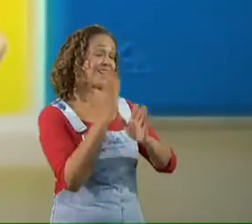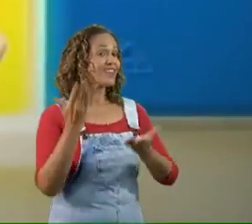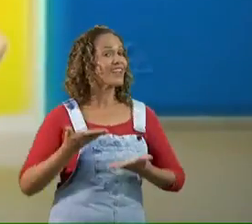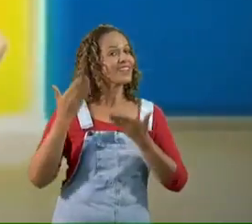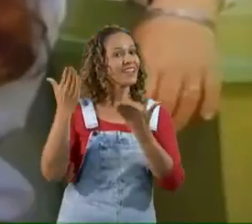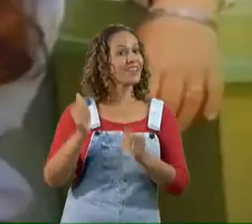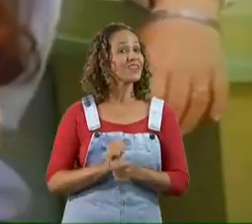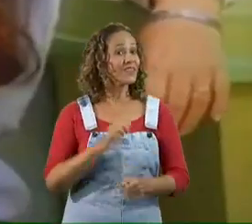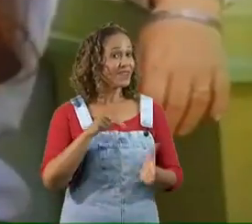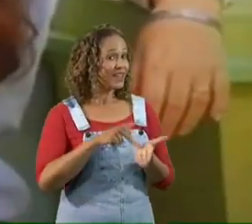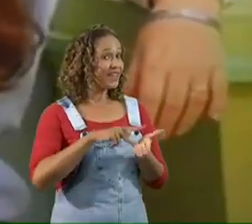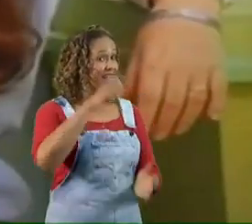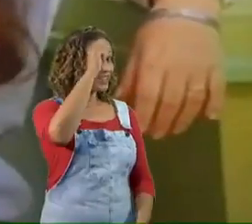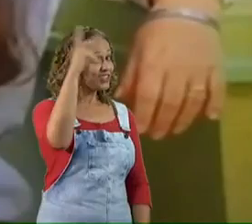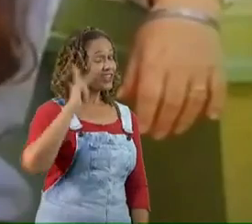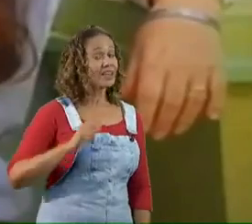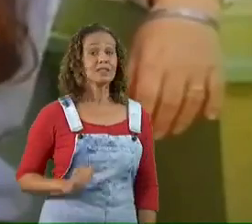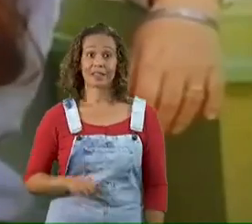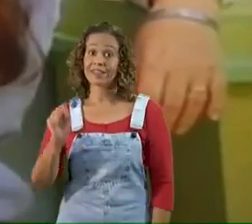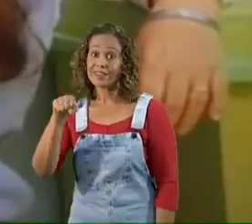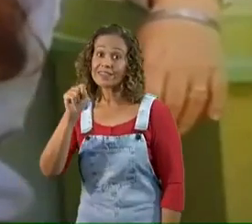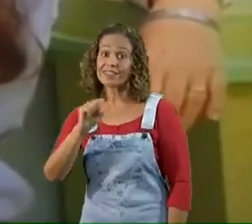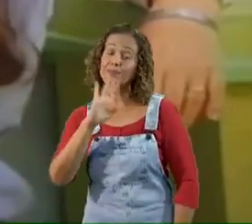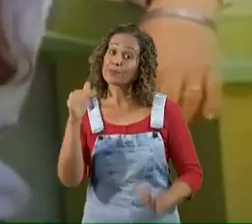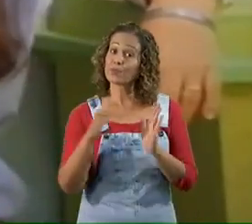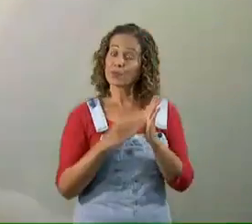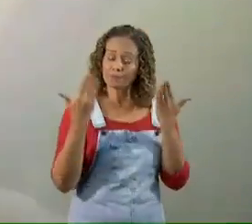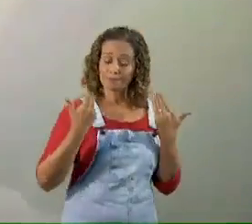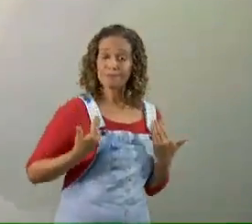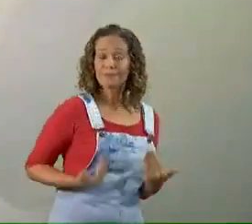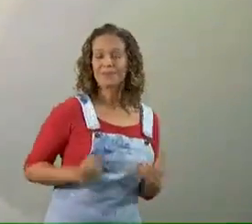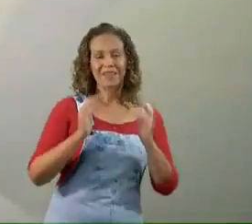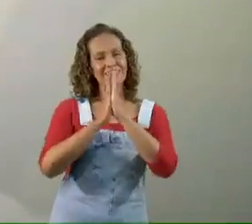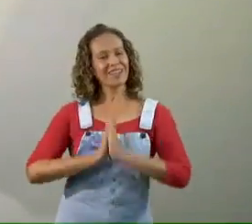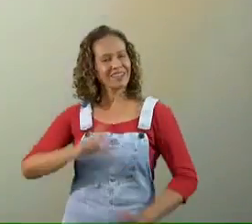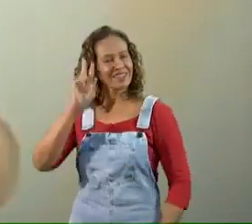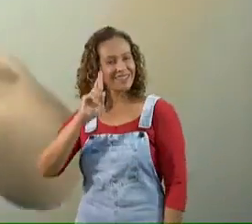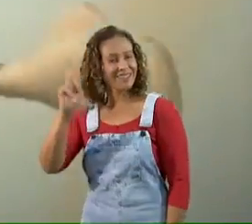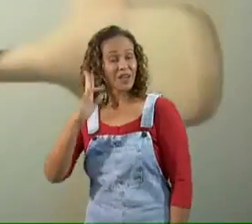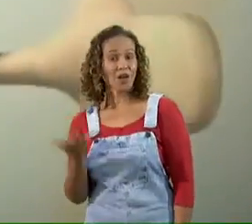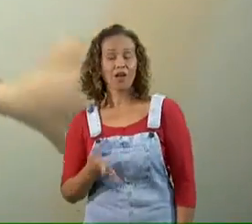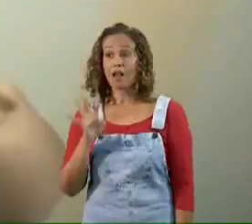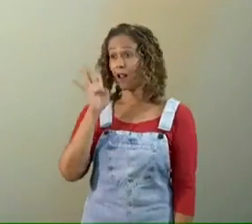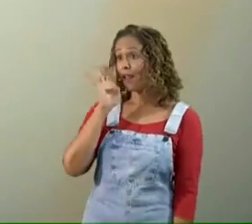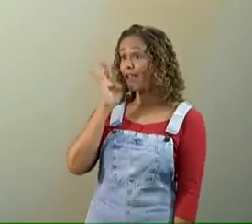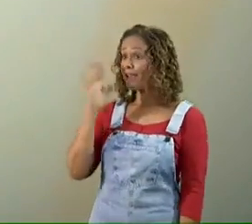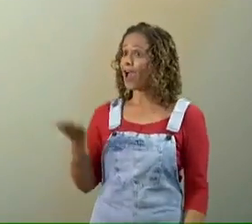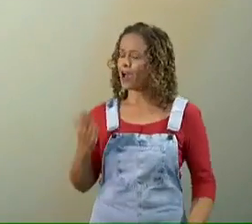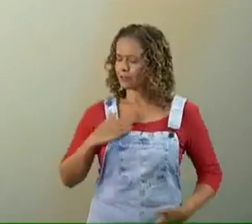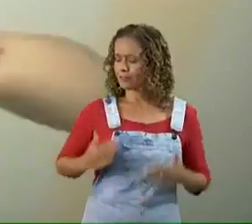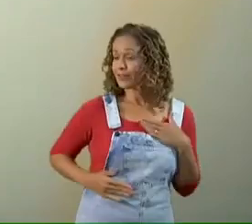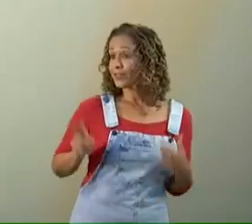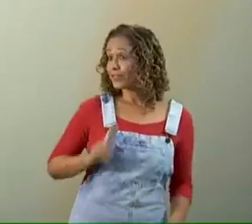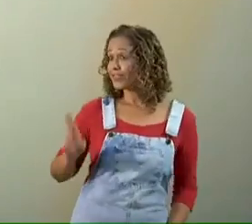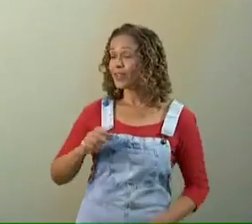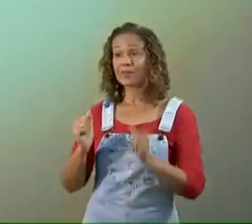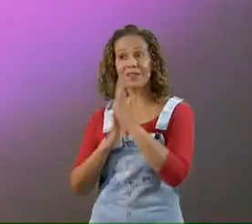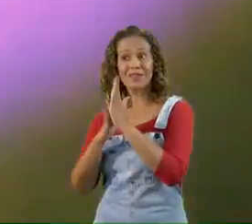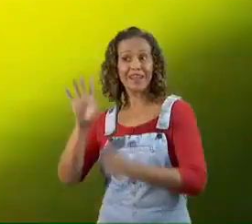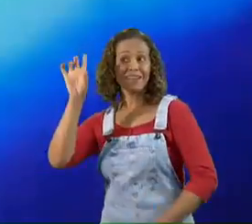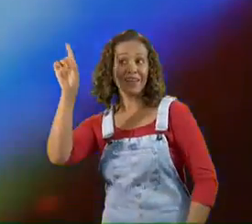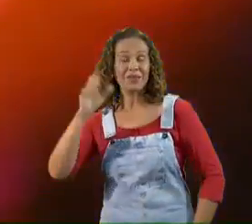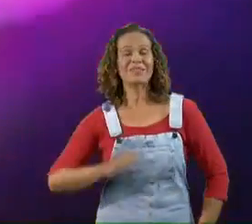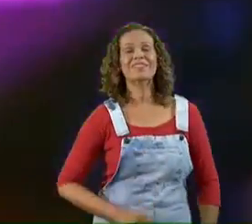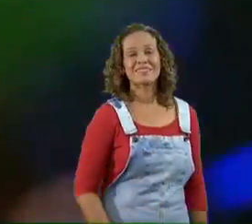é, Ana? Uhum. Tudo em nós existe para adorar ao Senhor. Legal! Vou usar todo o meu corpo para louvar a Deus.